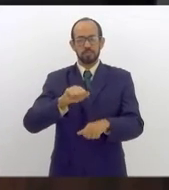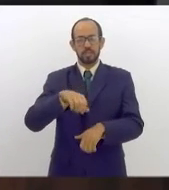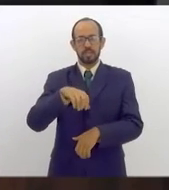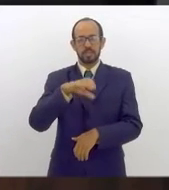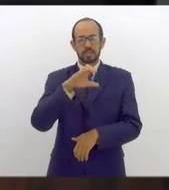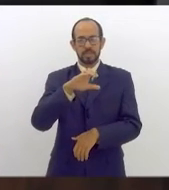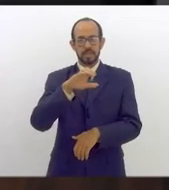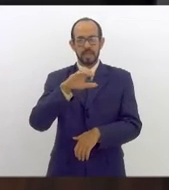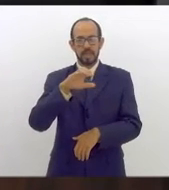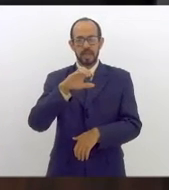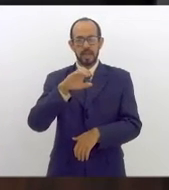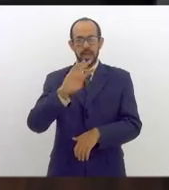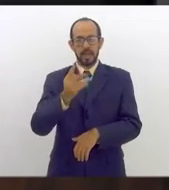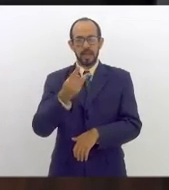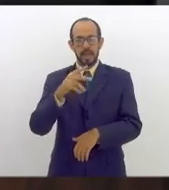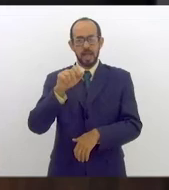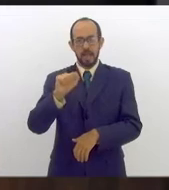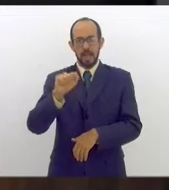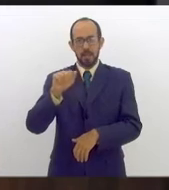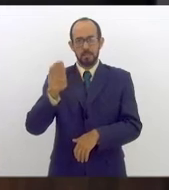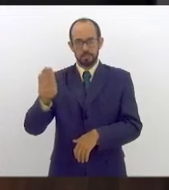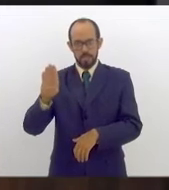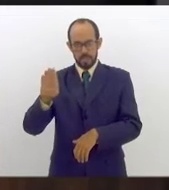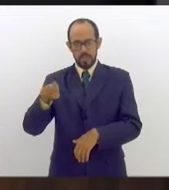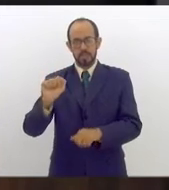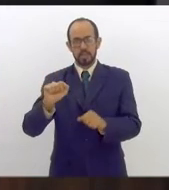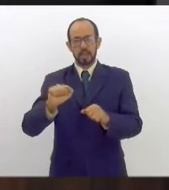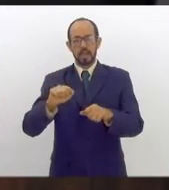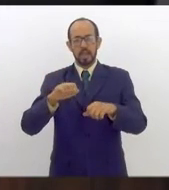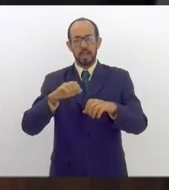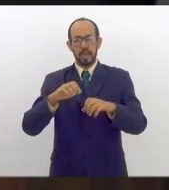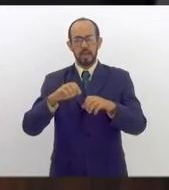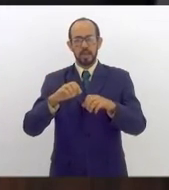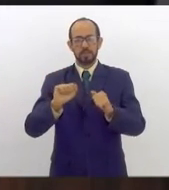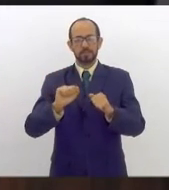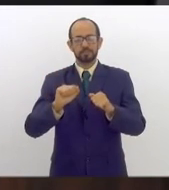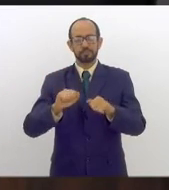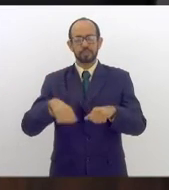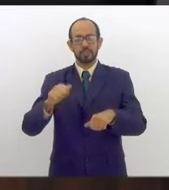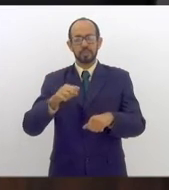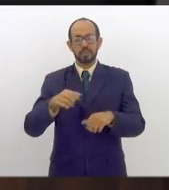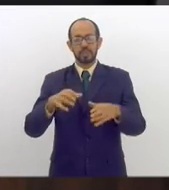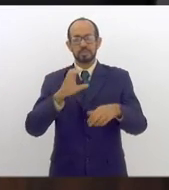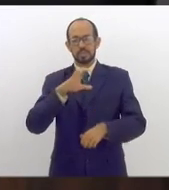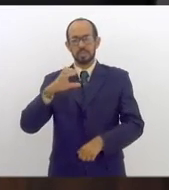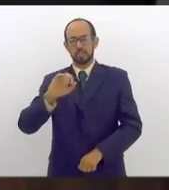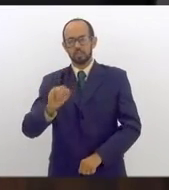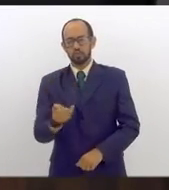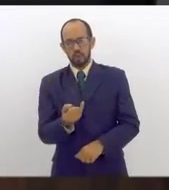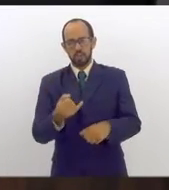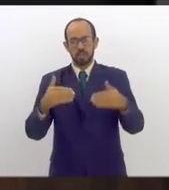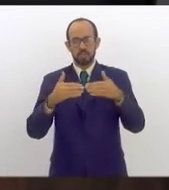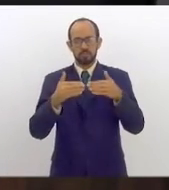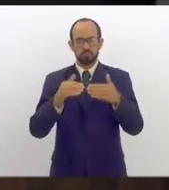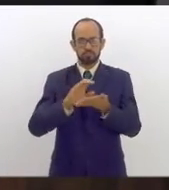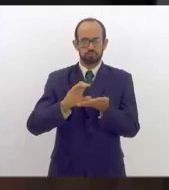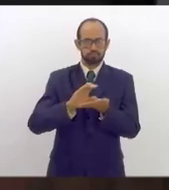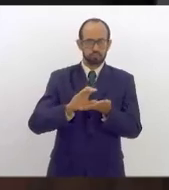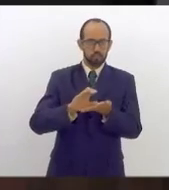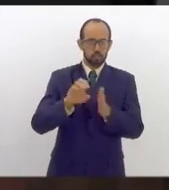CHAB, Companhia Estadual de Habitação do Rio de Janeiro. Pareceres das comissões de Constituição e Justiça pela constitucionalidade com